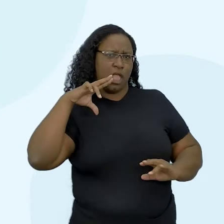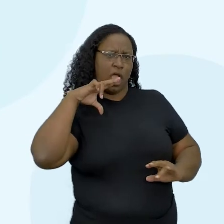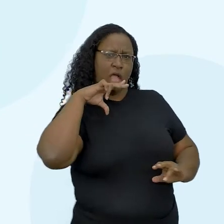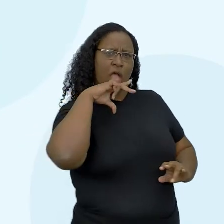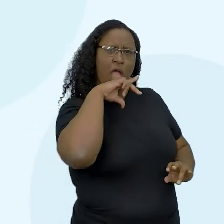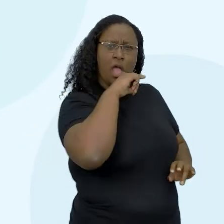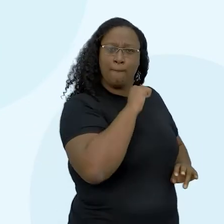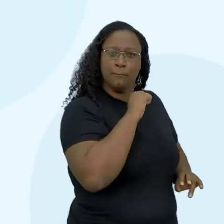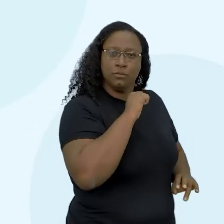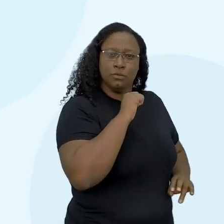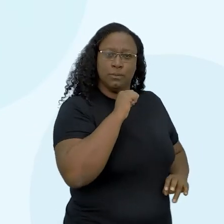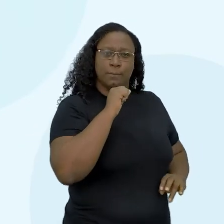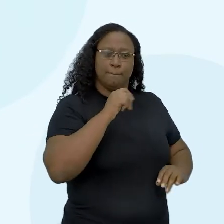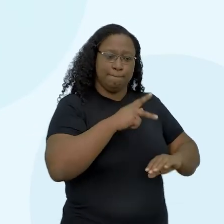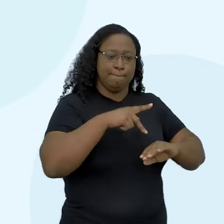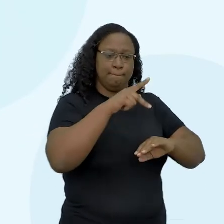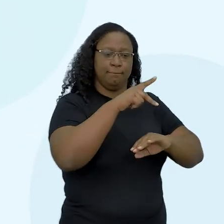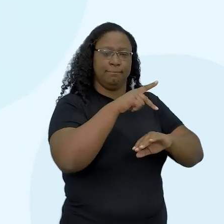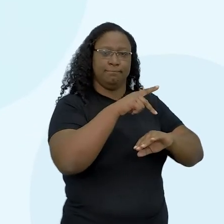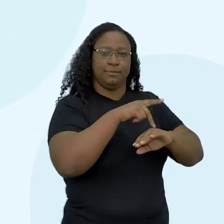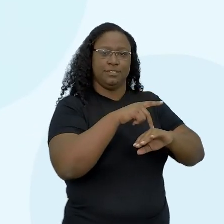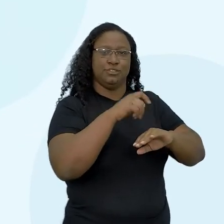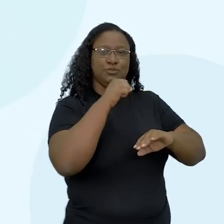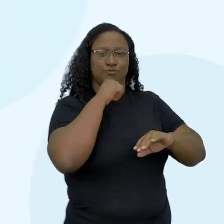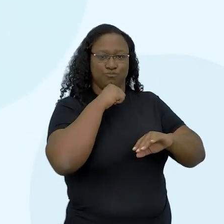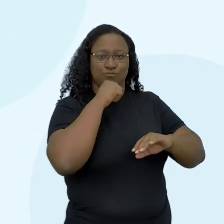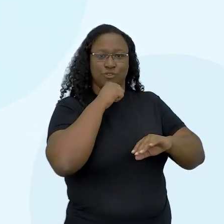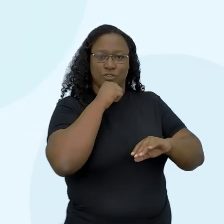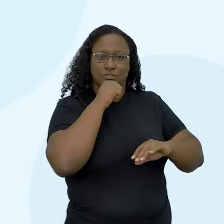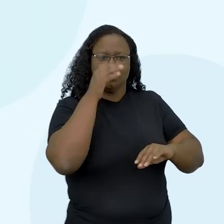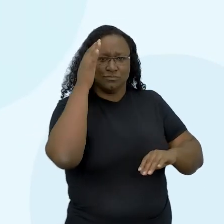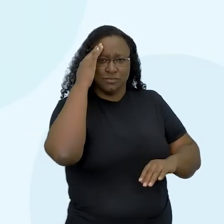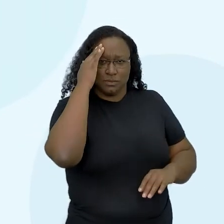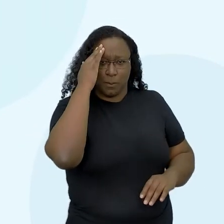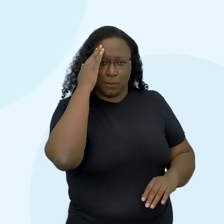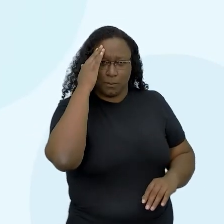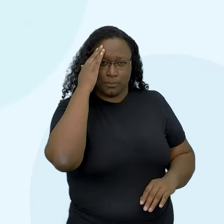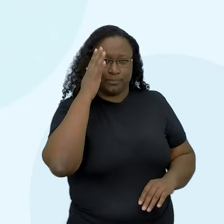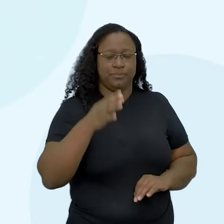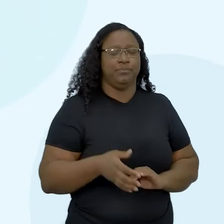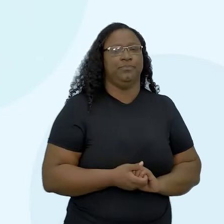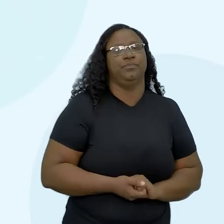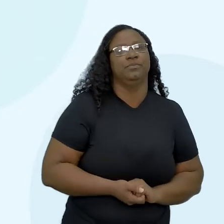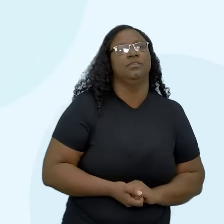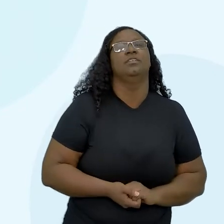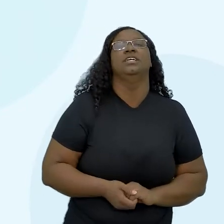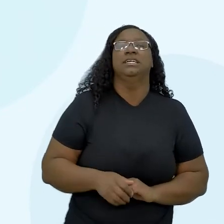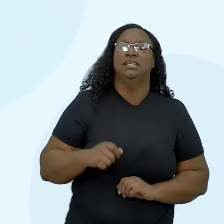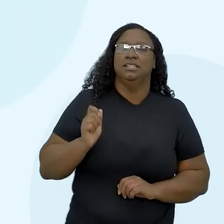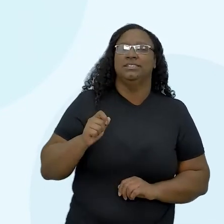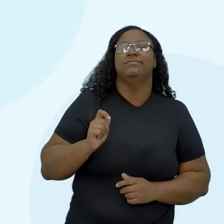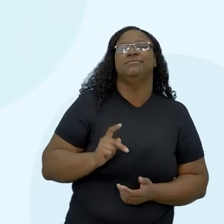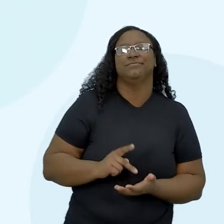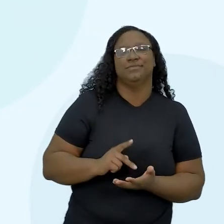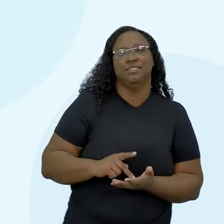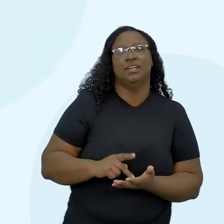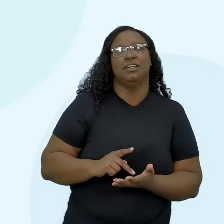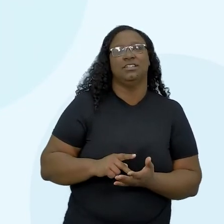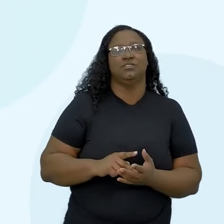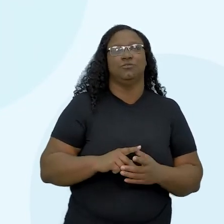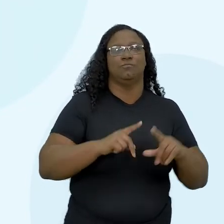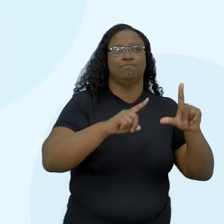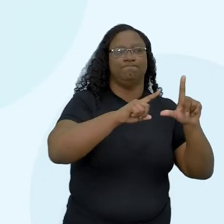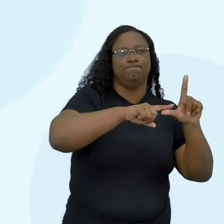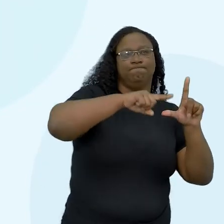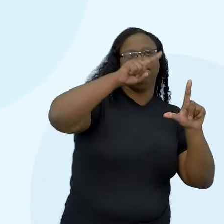tornar um país de idosos. Eu fiquei, sabe aquela pirâmide sabendo social que tem a ponta pequenininha, a base larga,